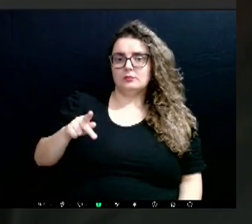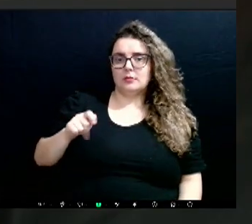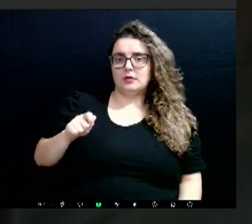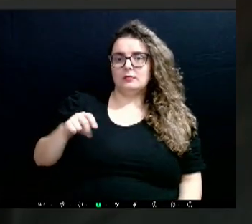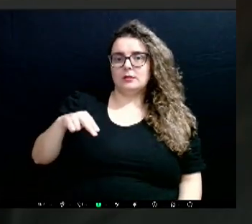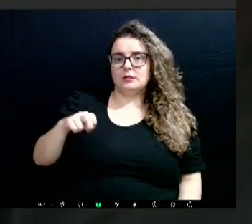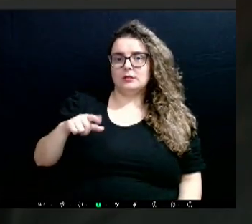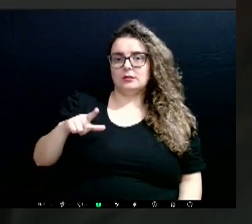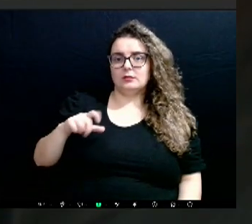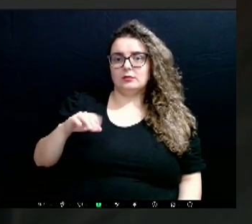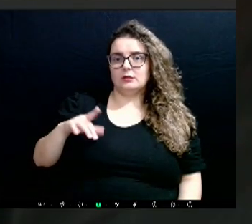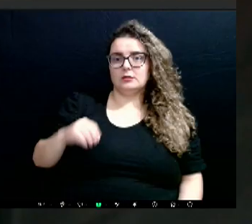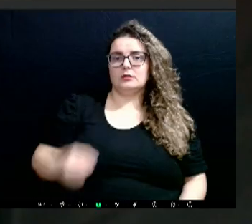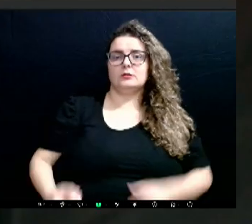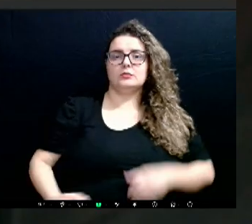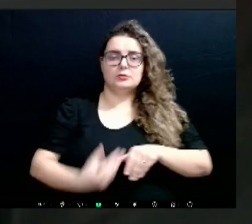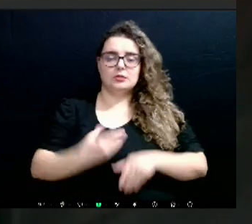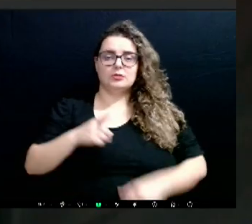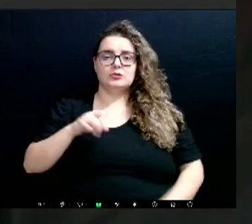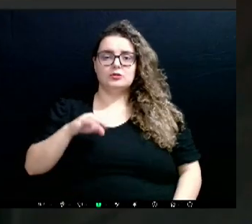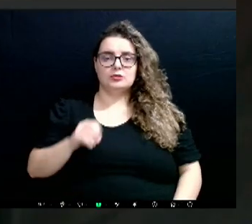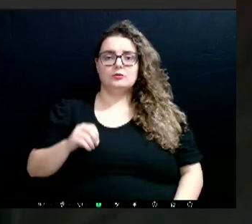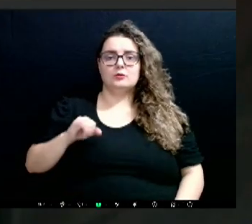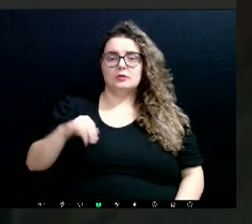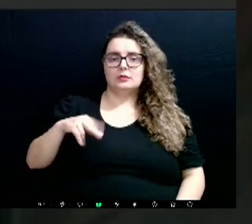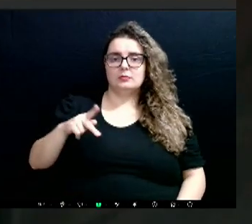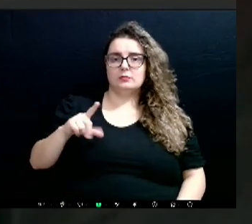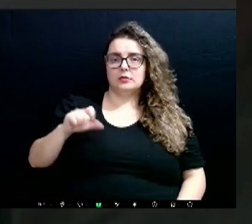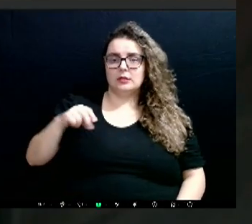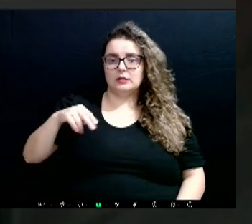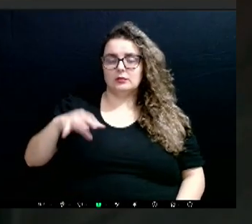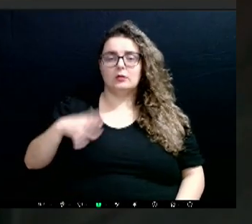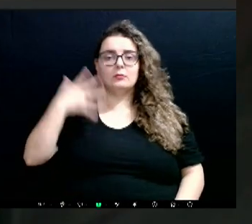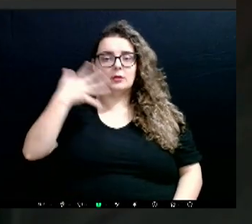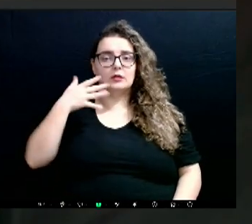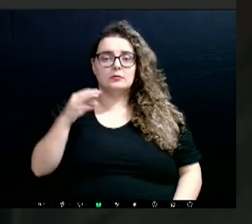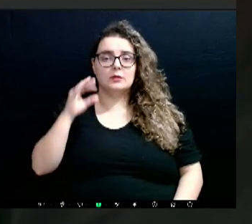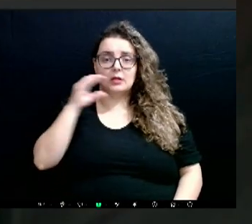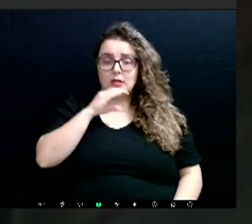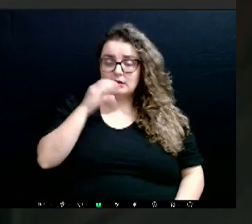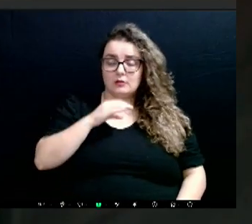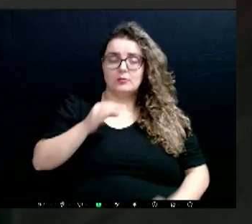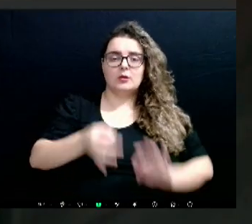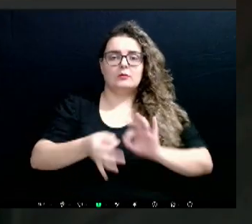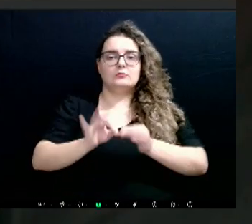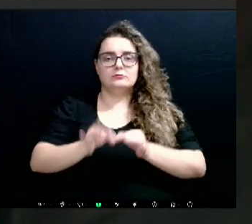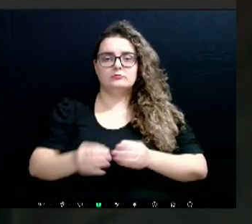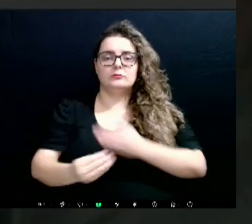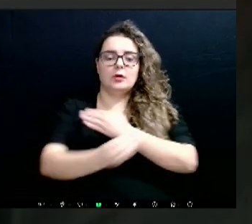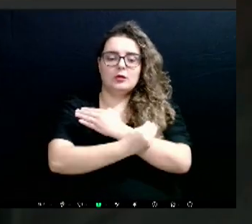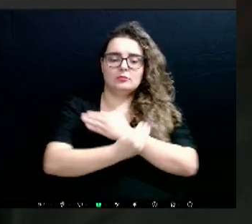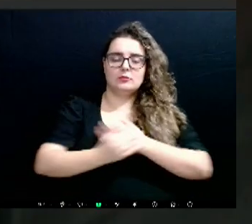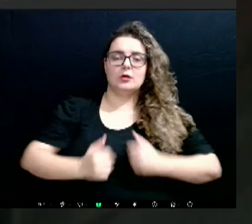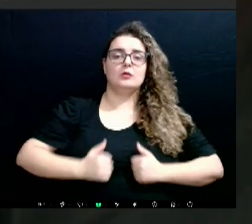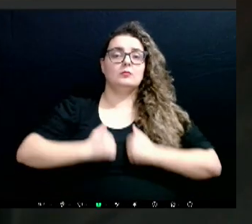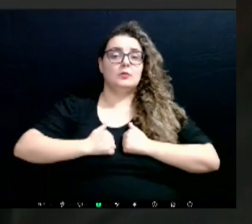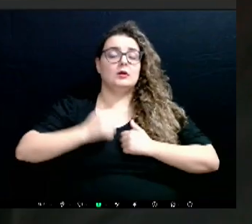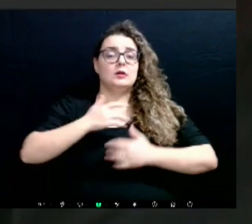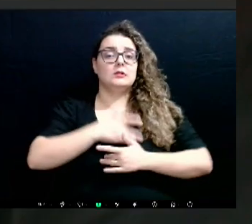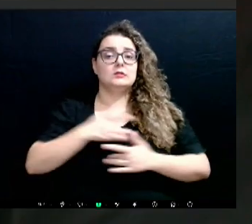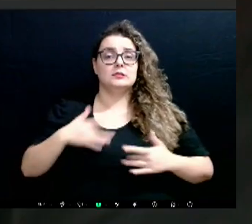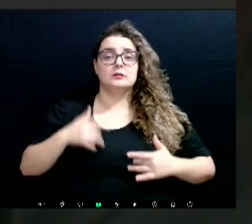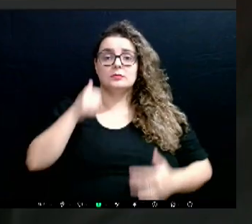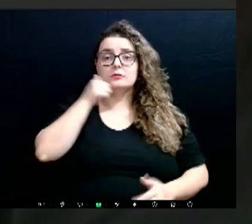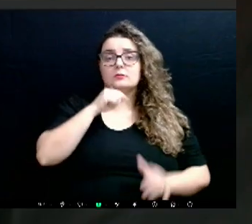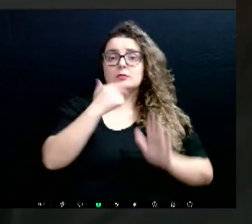Implanon, testes rápidos, além de palestras e oficinas sobre autocuidado, autoestima e saúde feminina. A lista completa